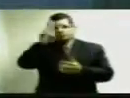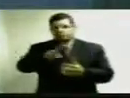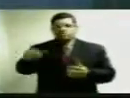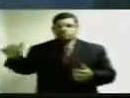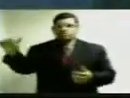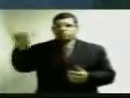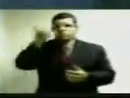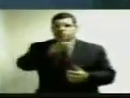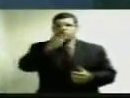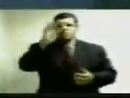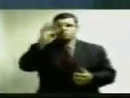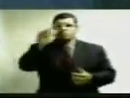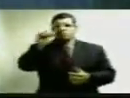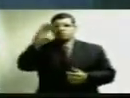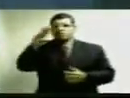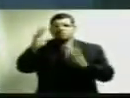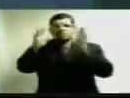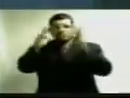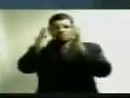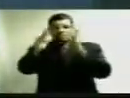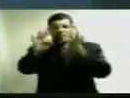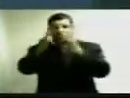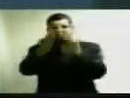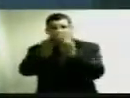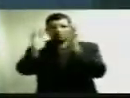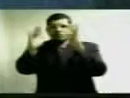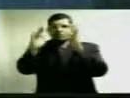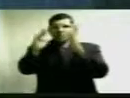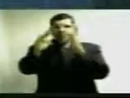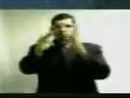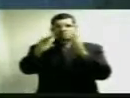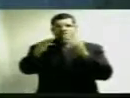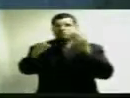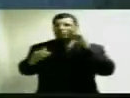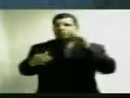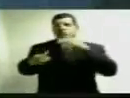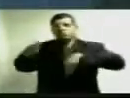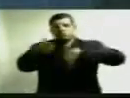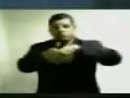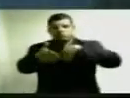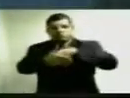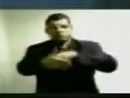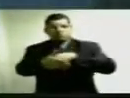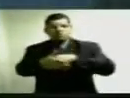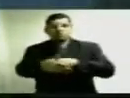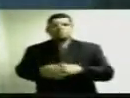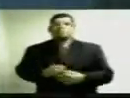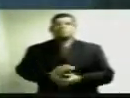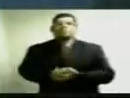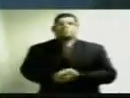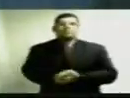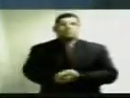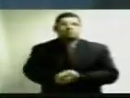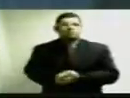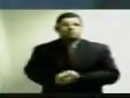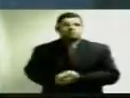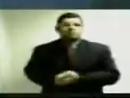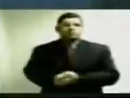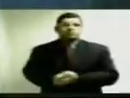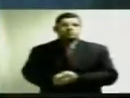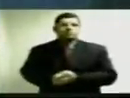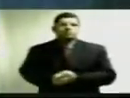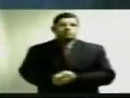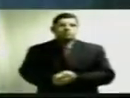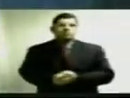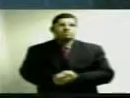o avião da FAB para levar a namorada e a família da namorada para assistir o Jogo do Brasil no Maracanã.